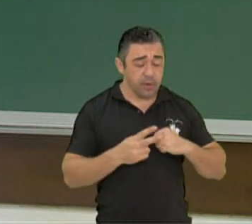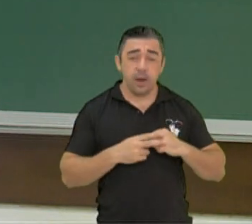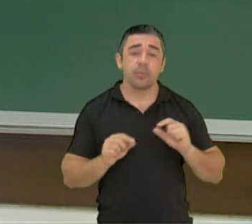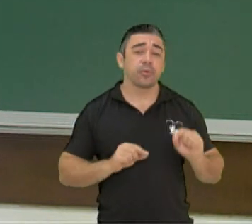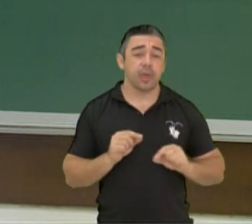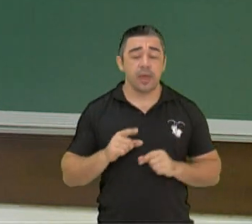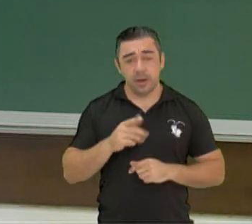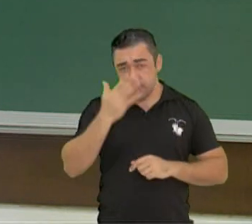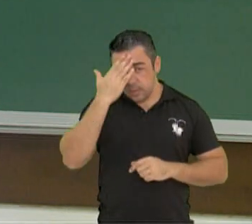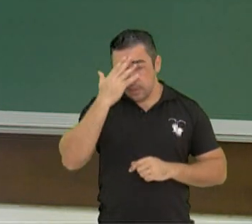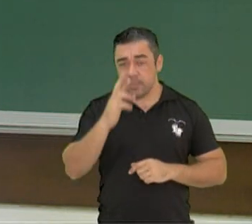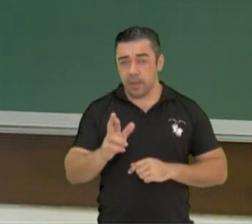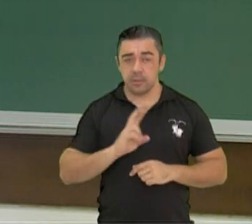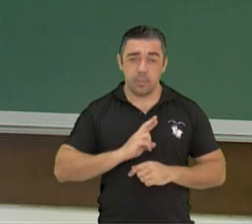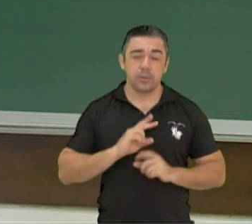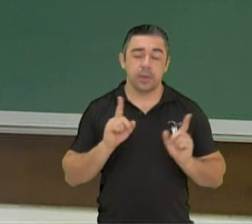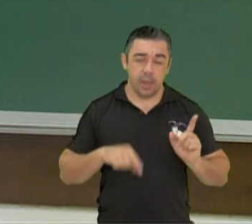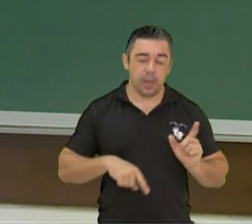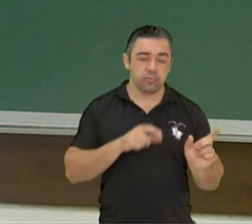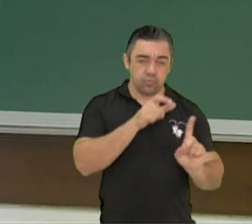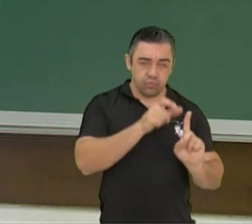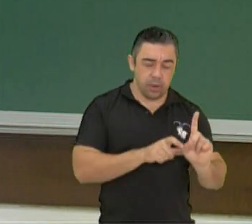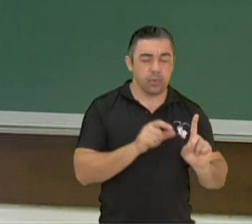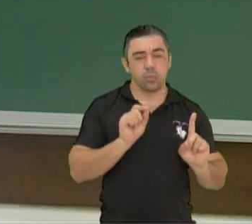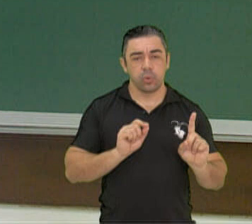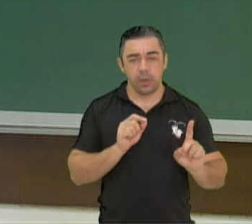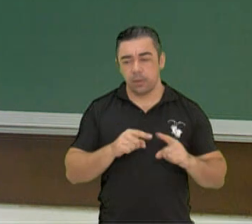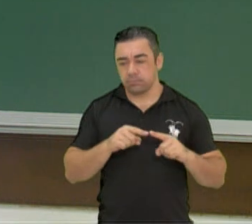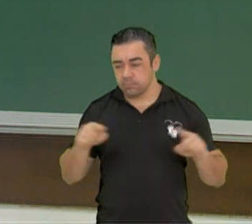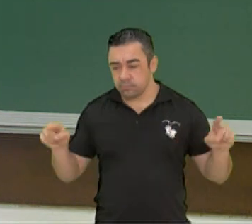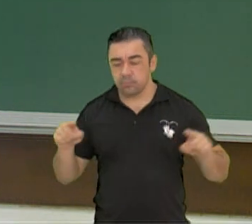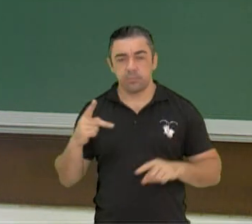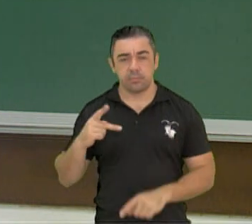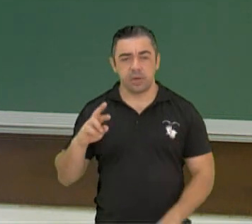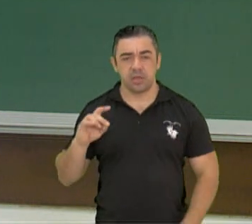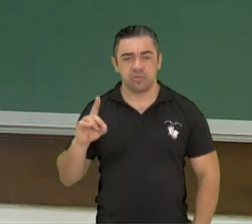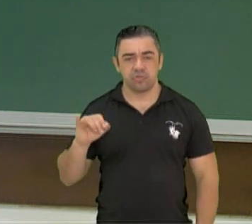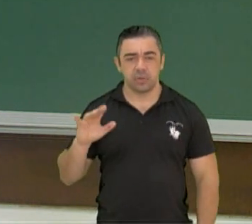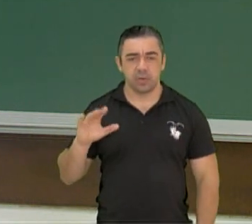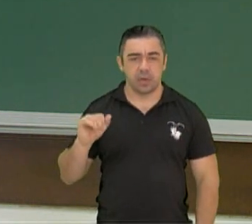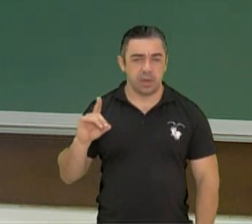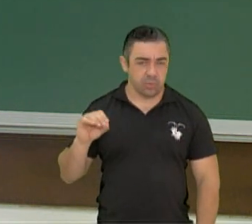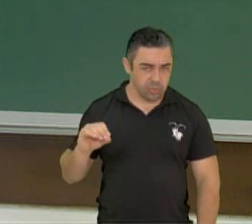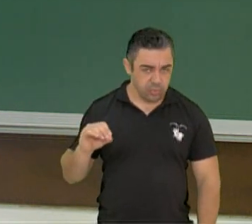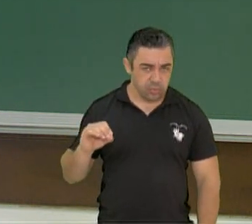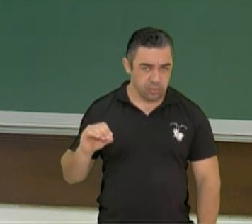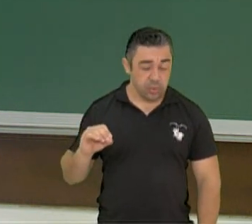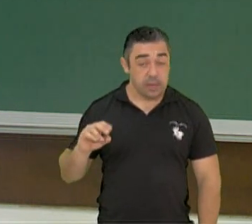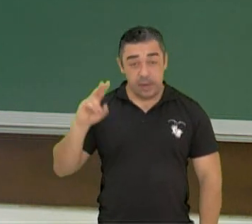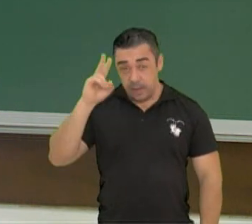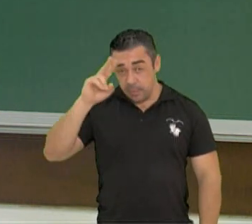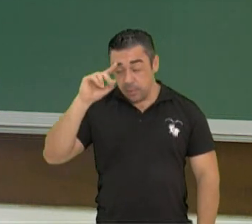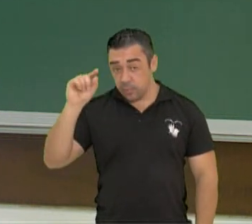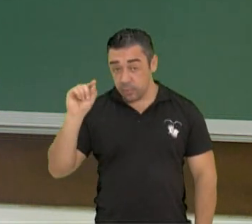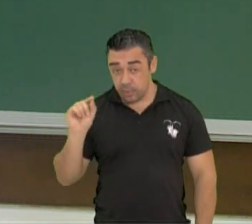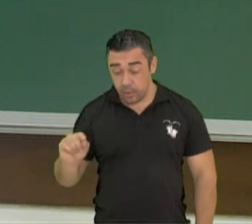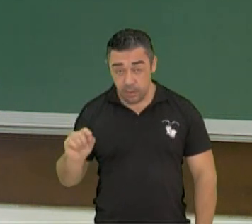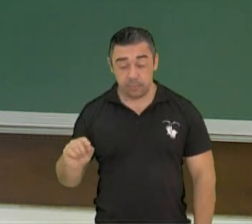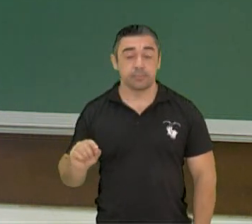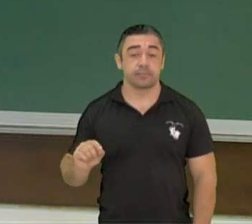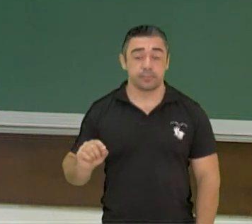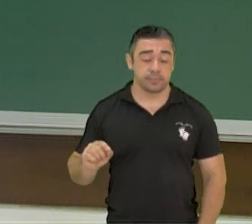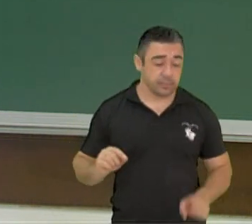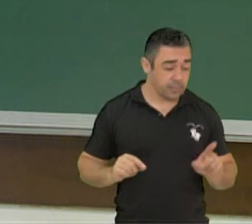a resposta vem para a gente ali, ok? Então, lembrando que, na maioria das vezes, nós temos ali